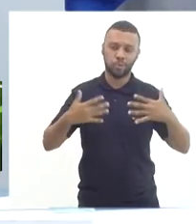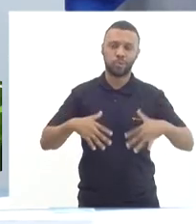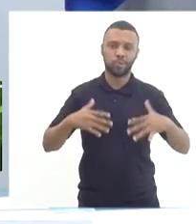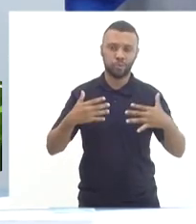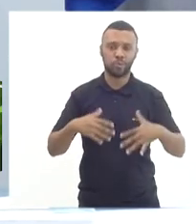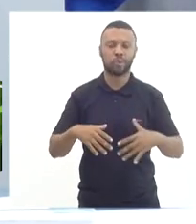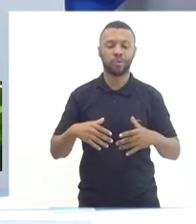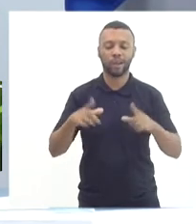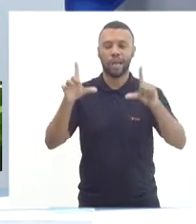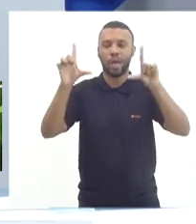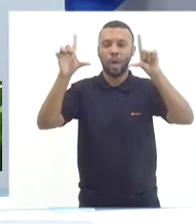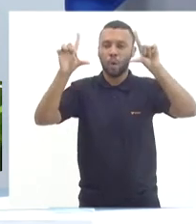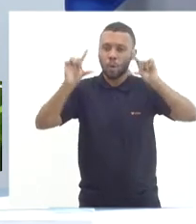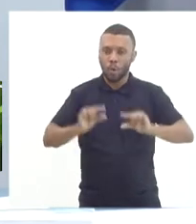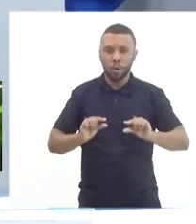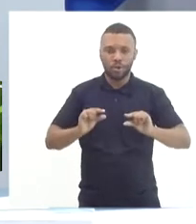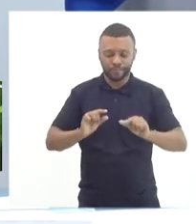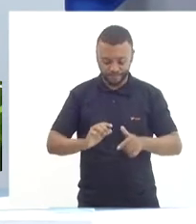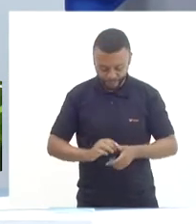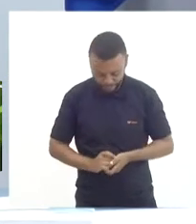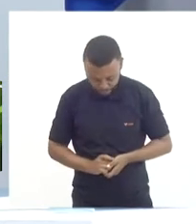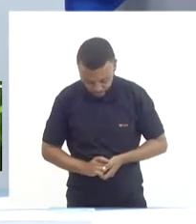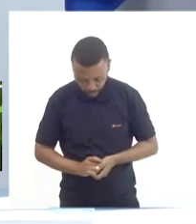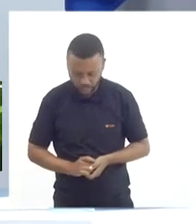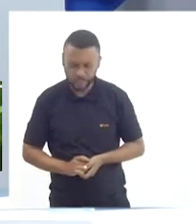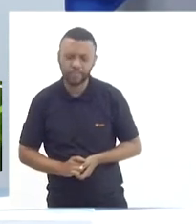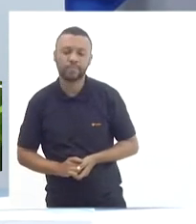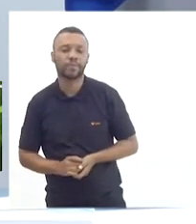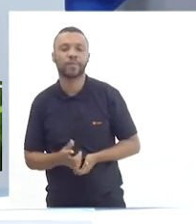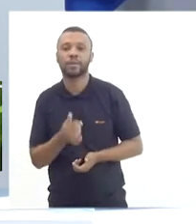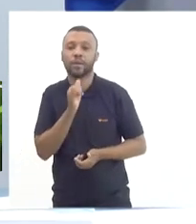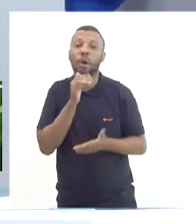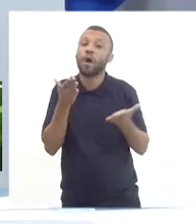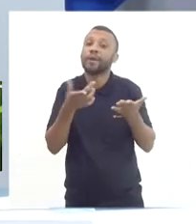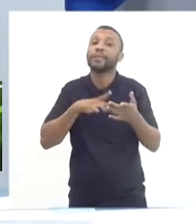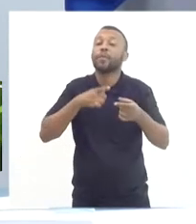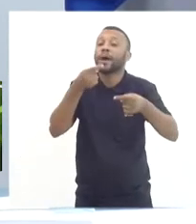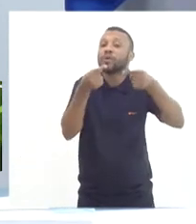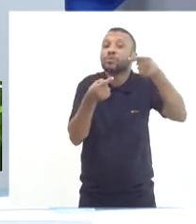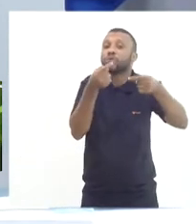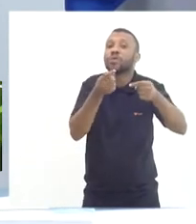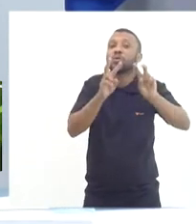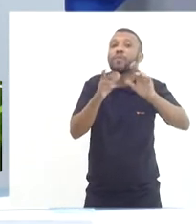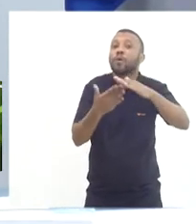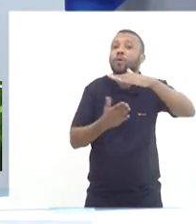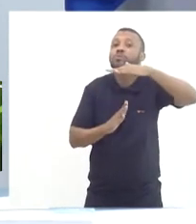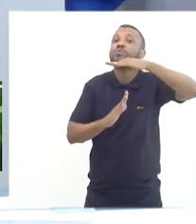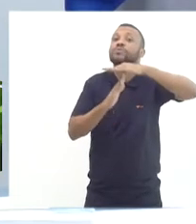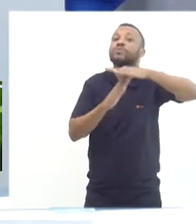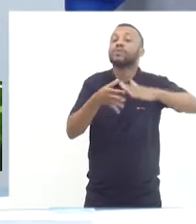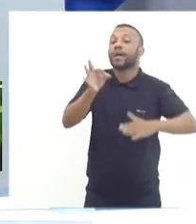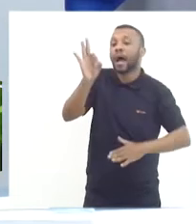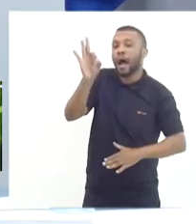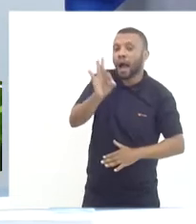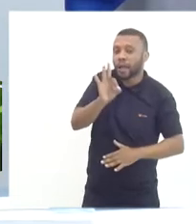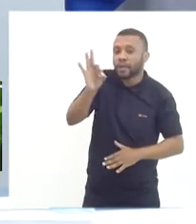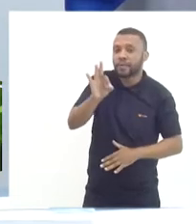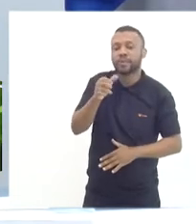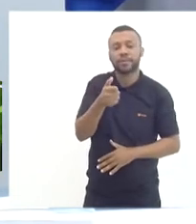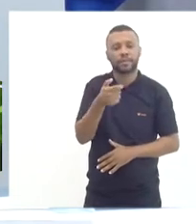de tamanho. Agora mesmo tem uma grande discussão sobre o limite da alíquota de 17.